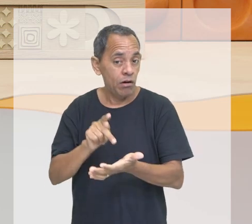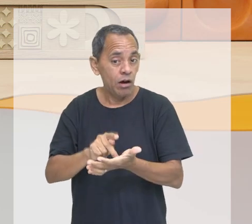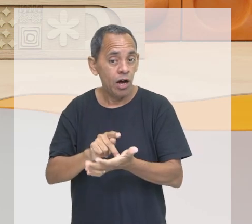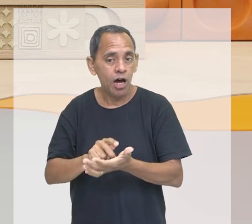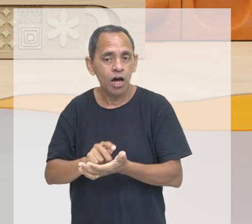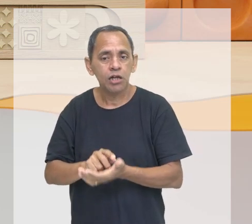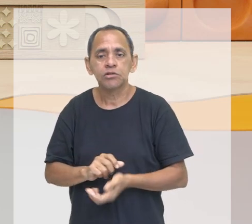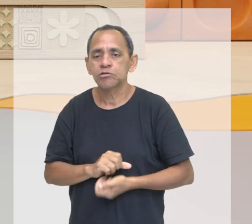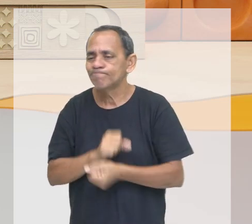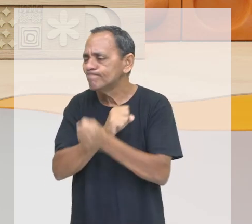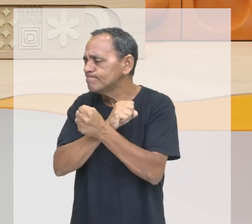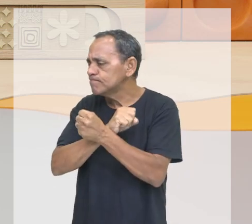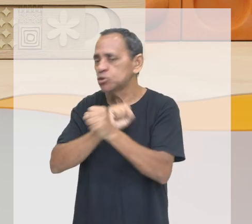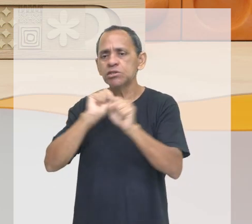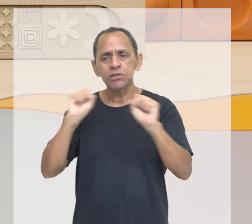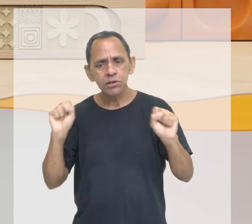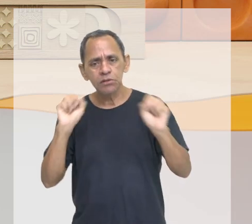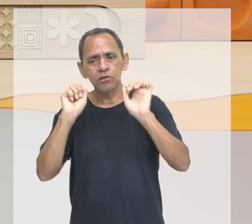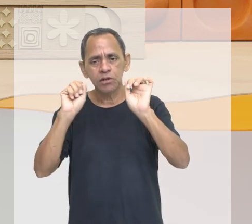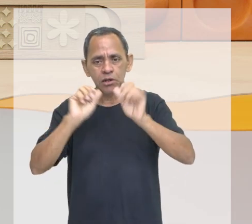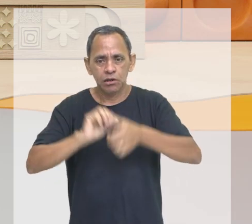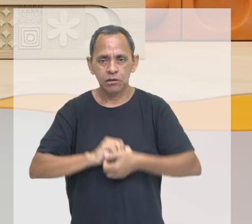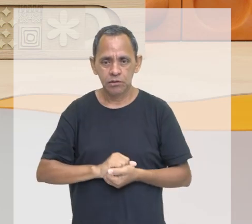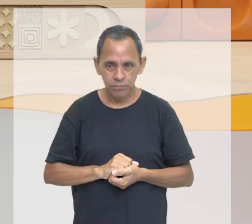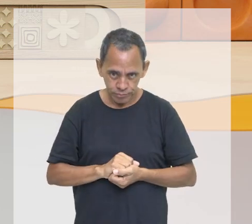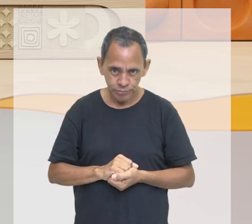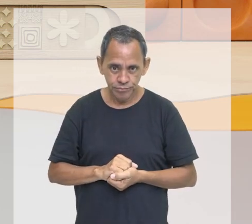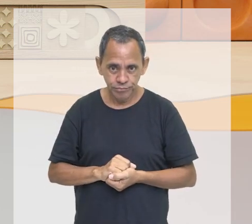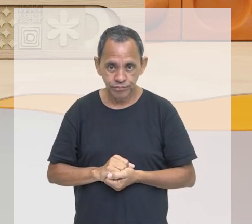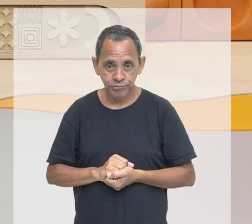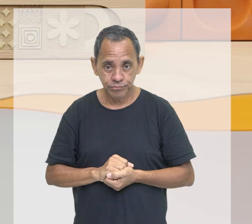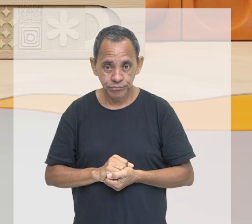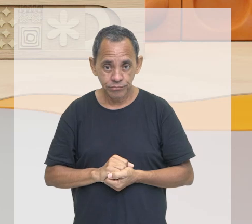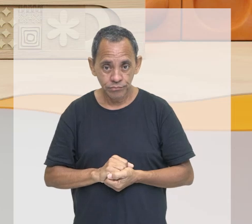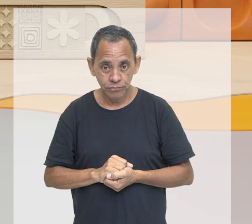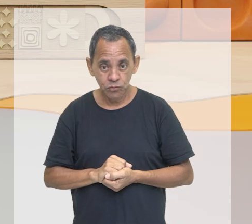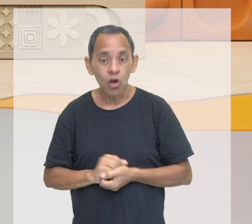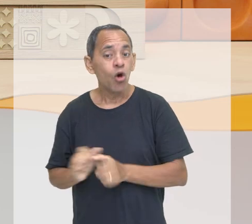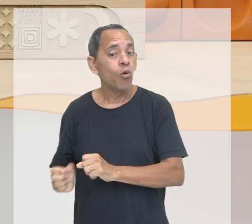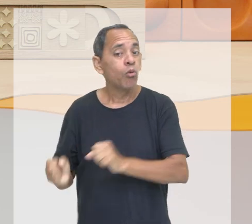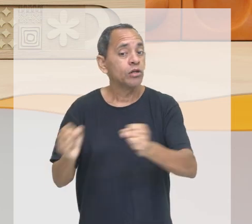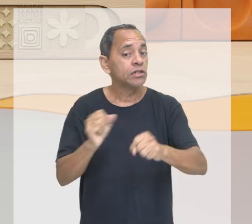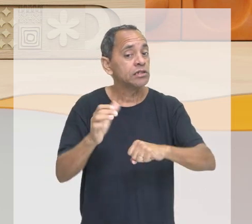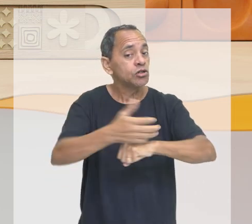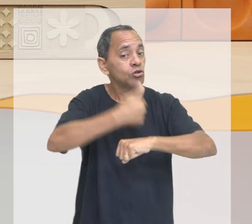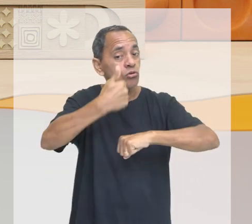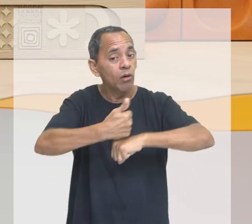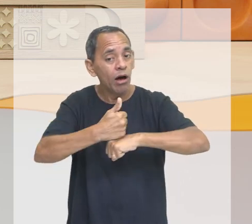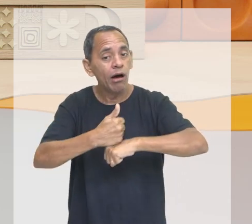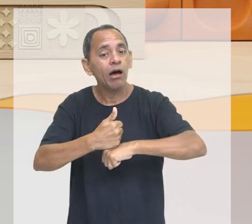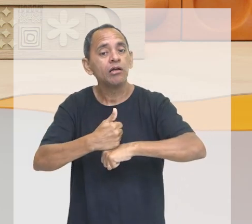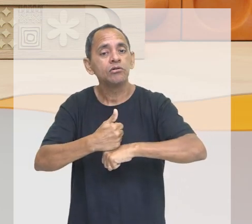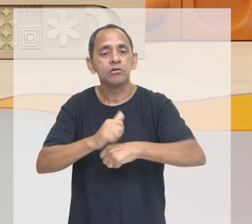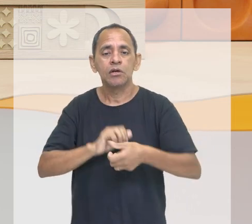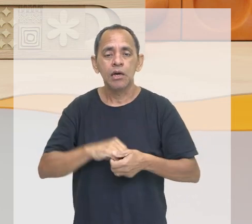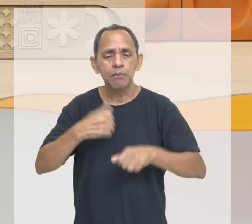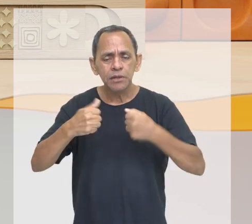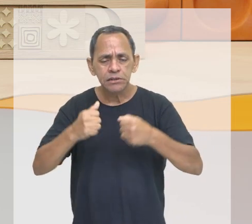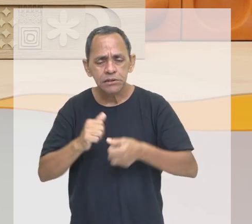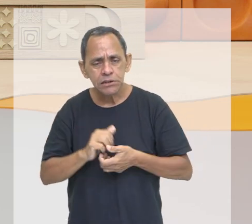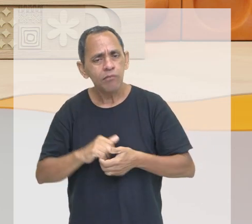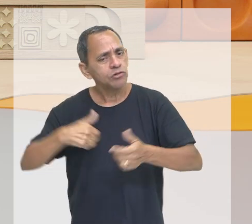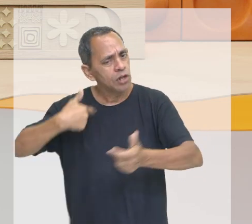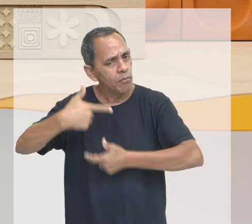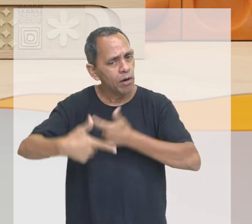era impossível, uma vez que o Estado é burguês, segundo os bolcheviques, e que é impossível ele trabalhar contra